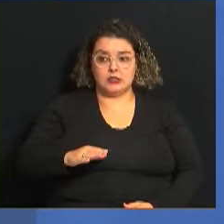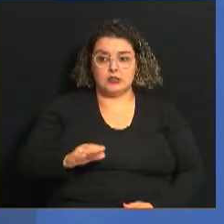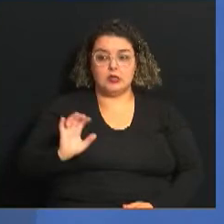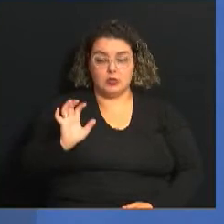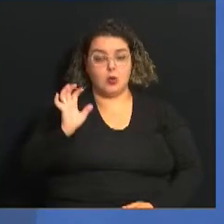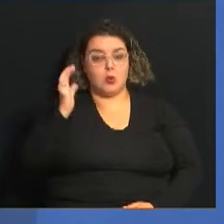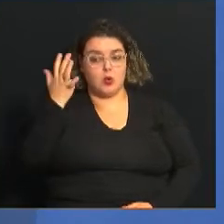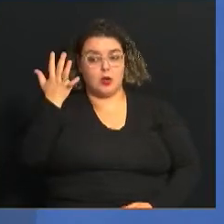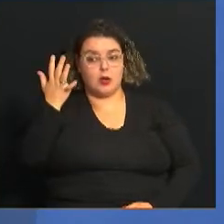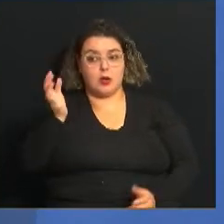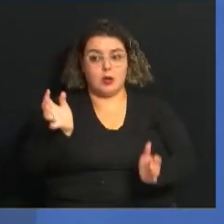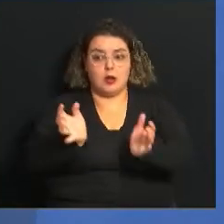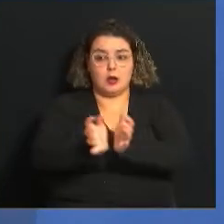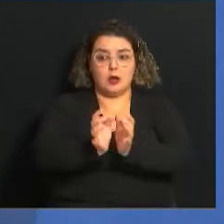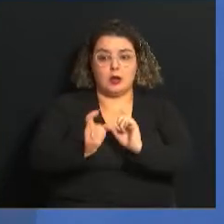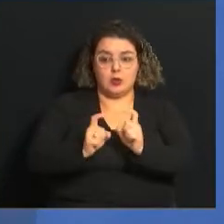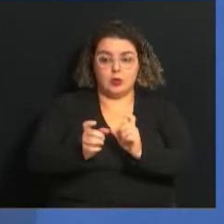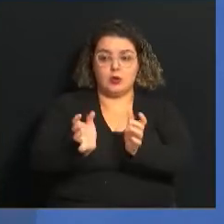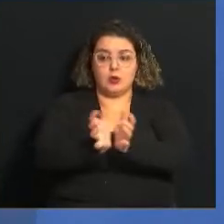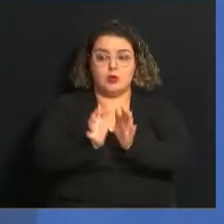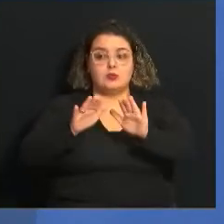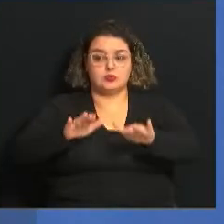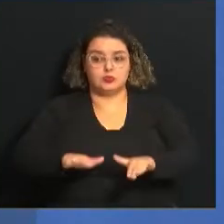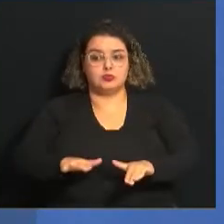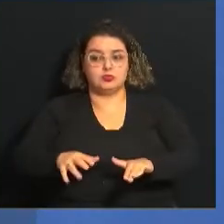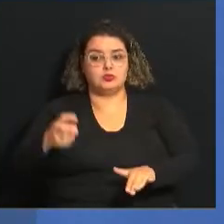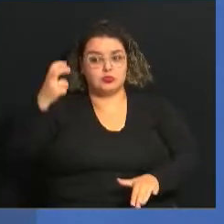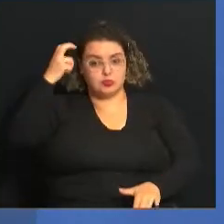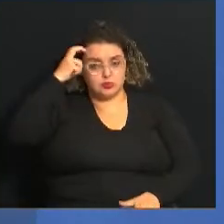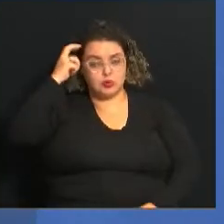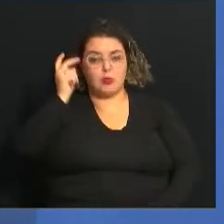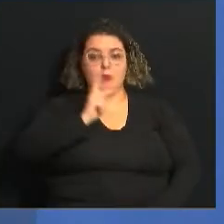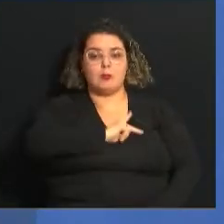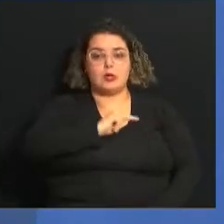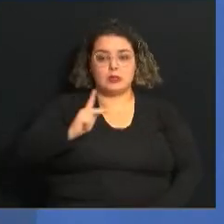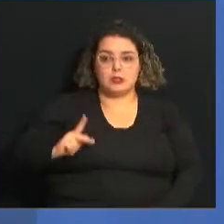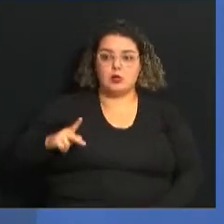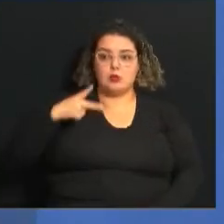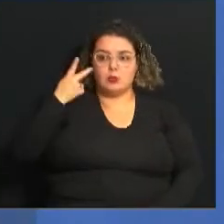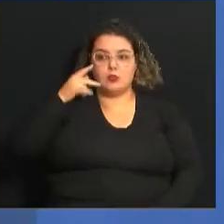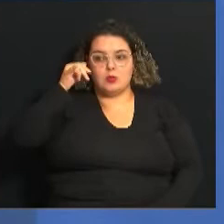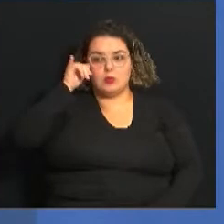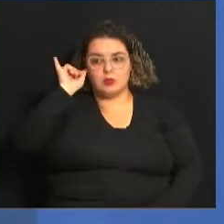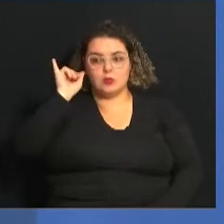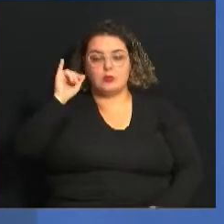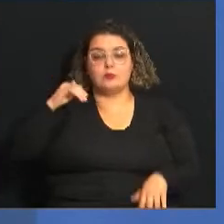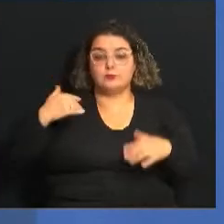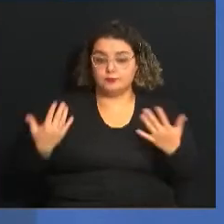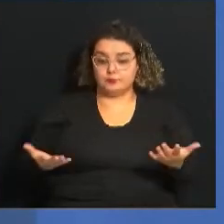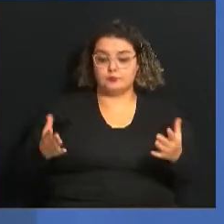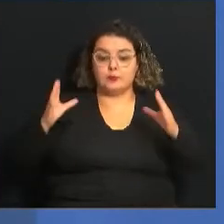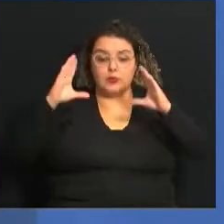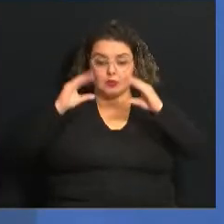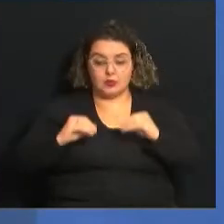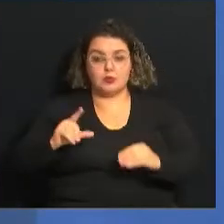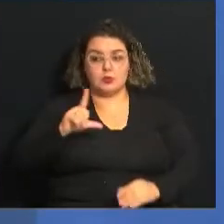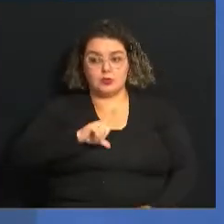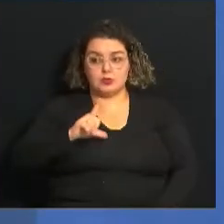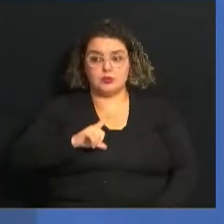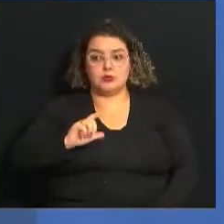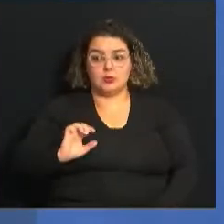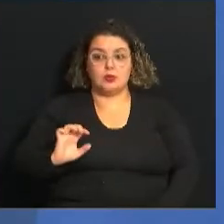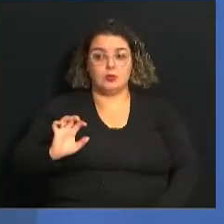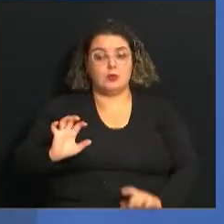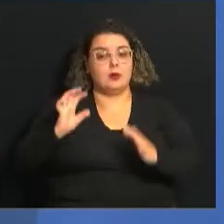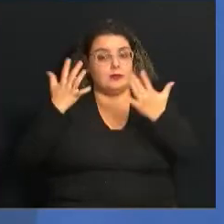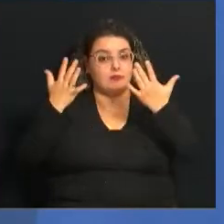acontece a reunião da Comissão Permanente de Cultura, que é presidida pelo vereador Paulo Búfalo. E à noite nós temos um evento externo. Olha,